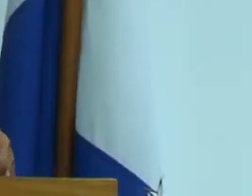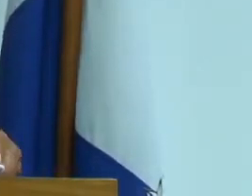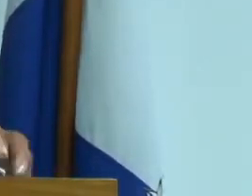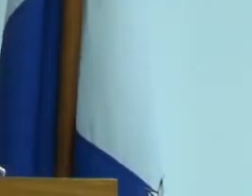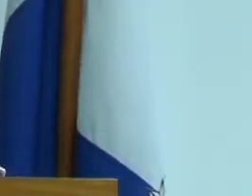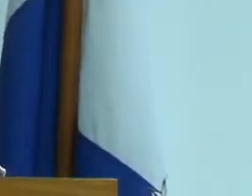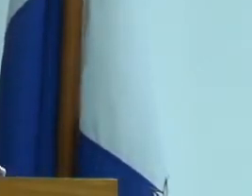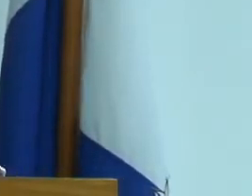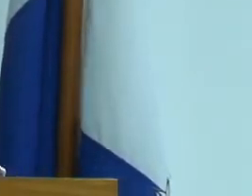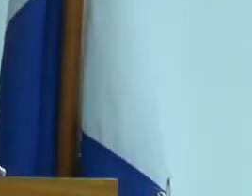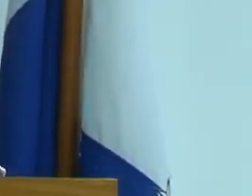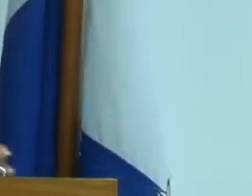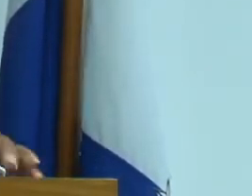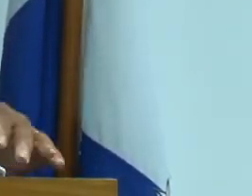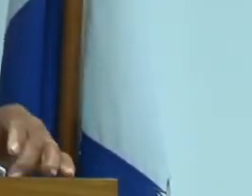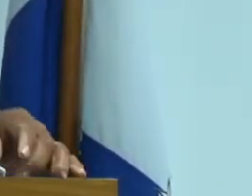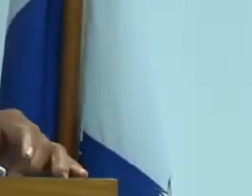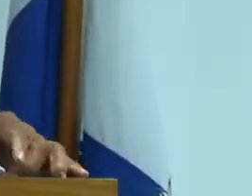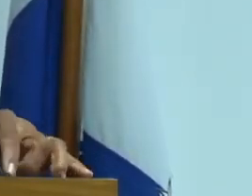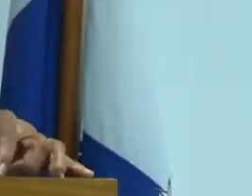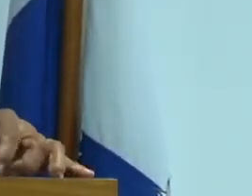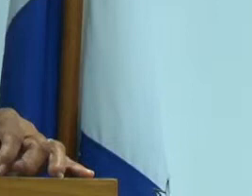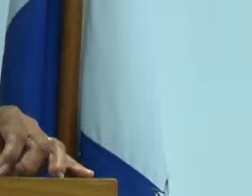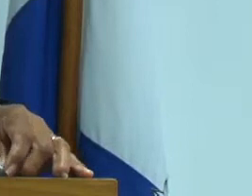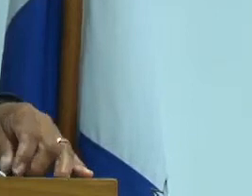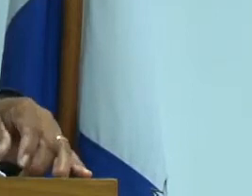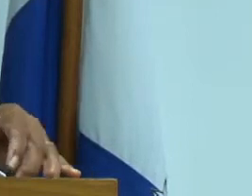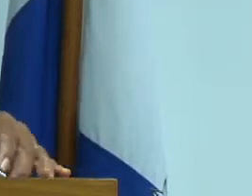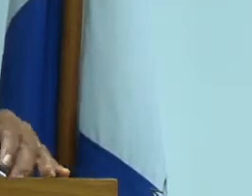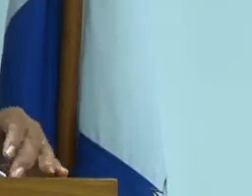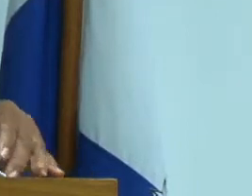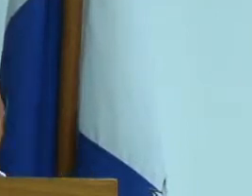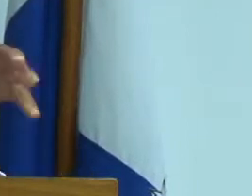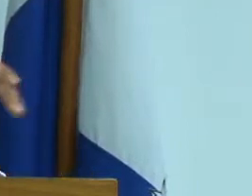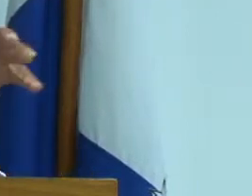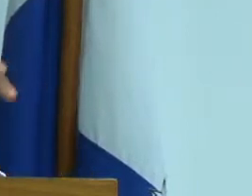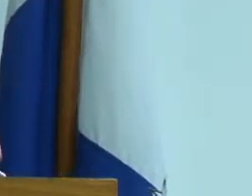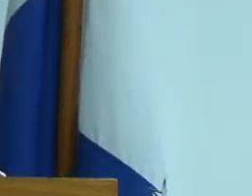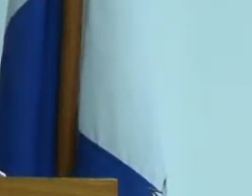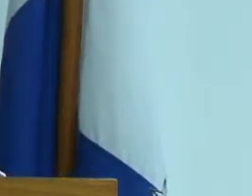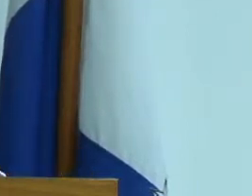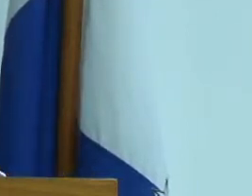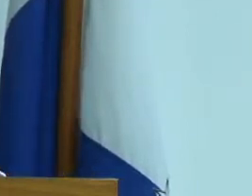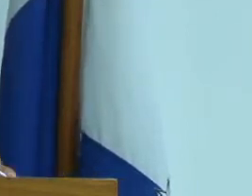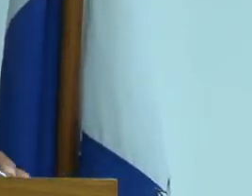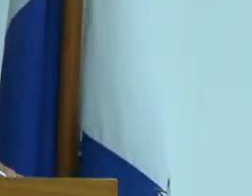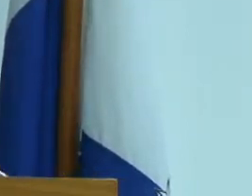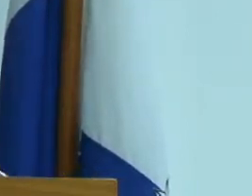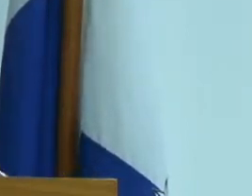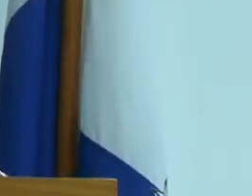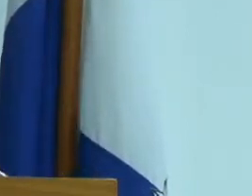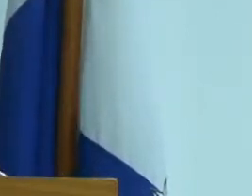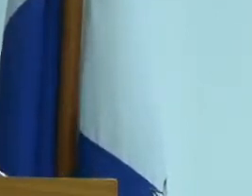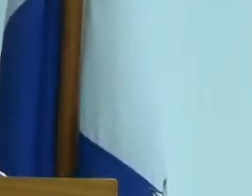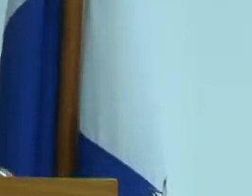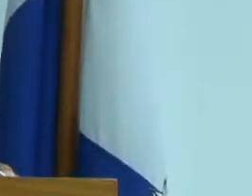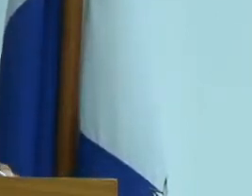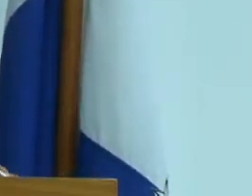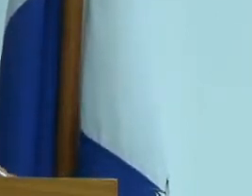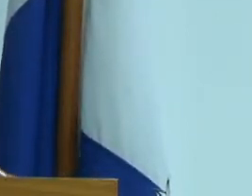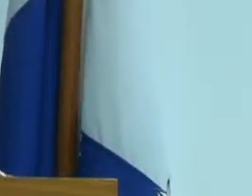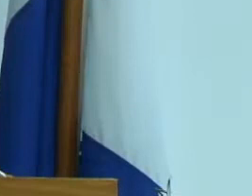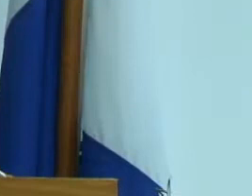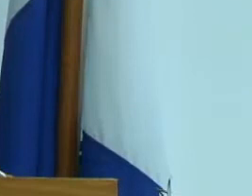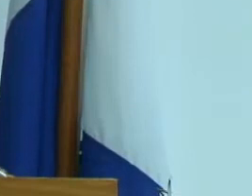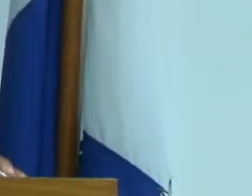e aqueles que nos assistem em casa, pela TV Câmara. Em primeiro lugar, roubando aqui um pouquinho do tempo aqui, presidente, eu quero